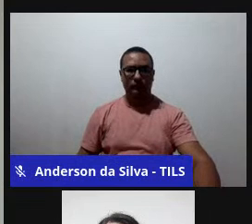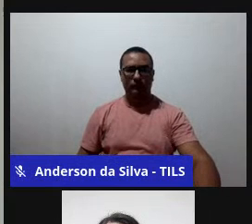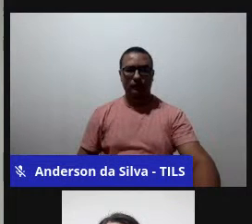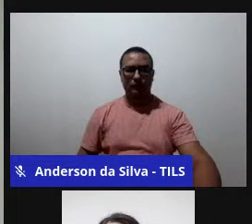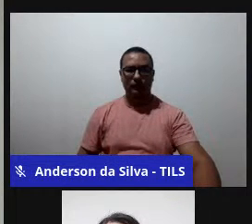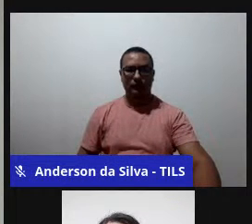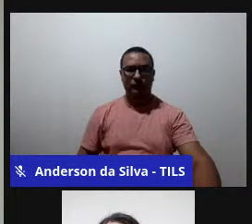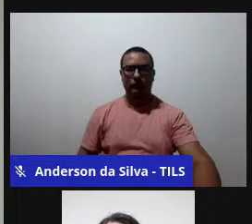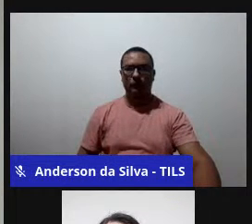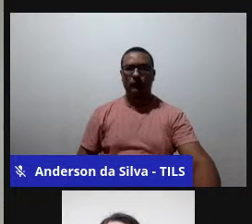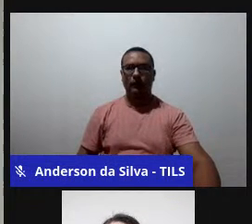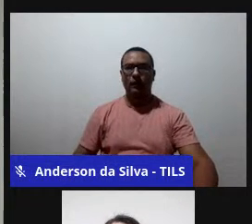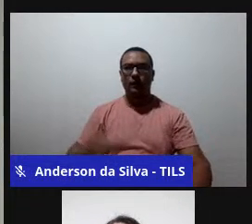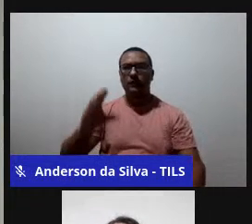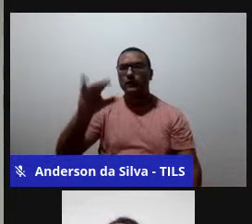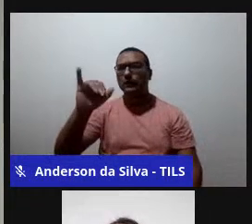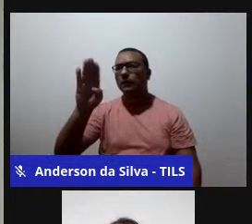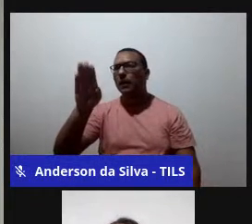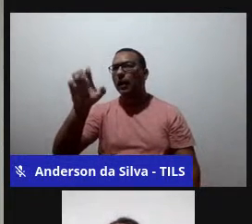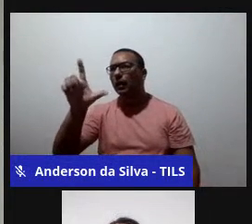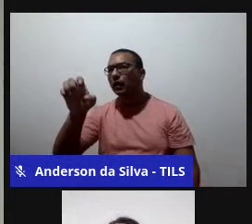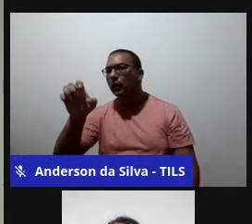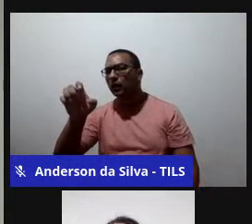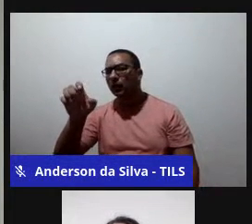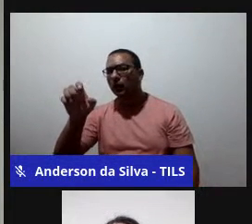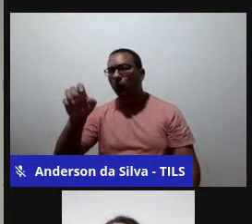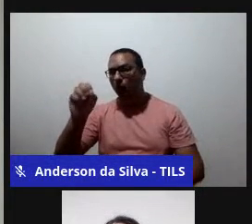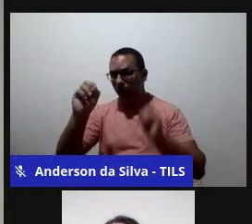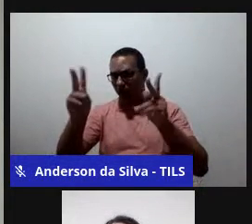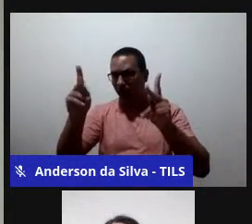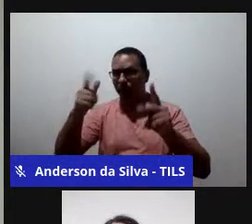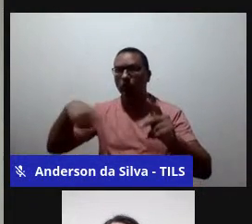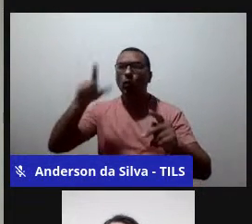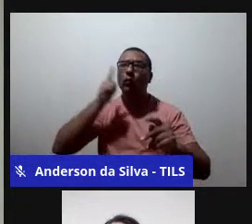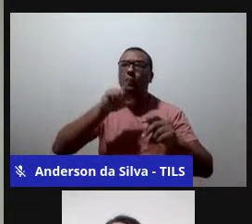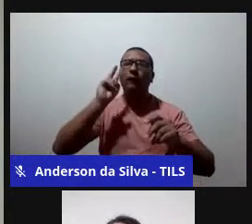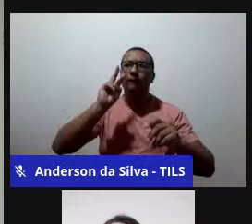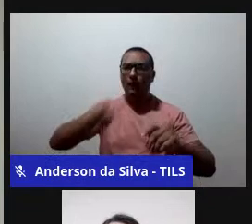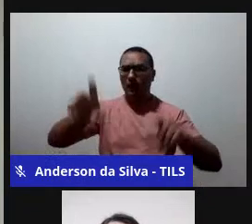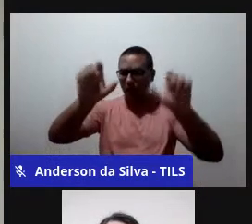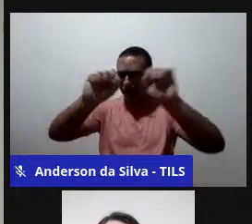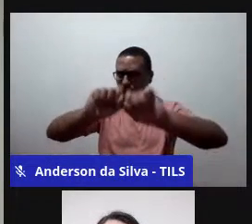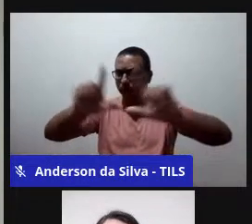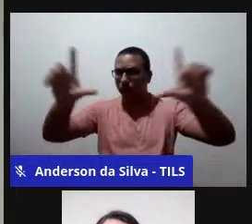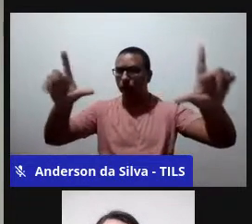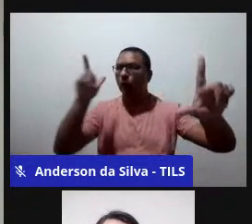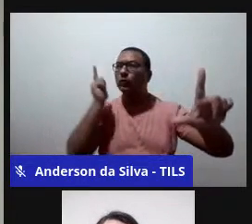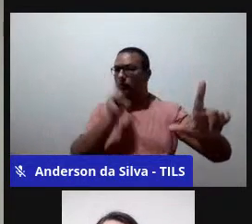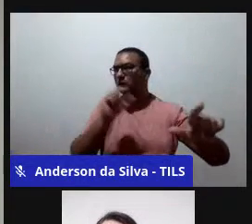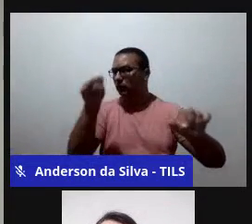Sibeli? Oi, oi. Então, ok, estão vendo aí a tela, está tudo certinho.